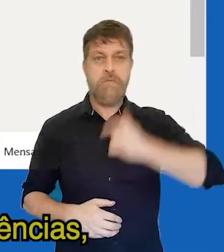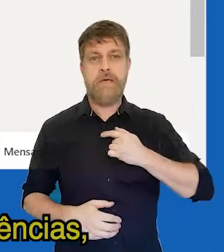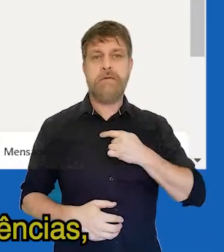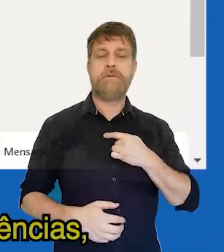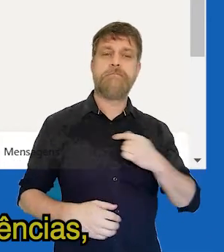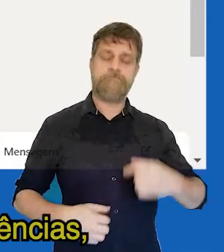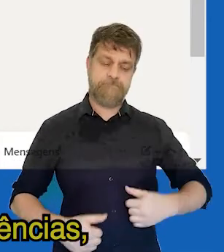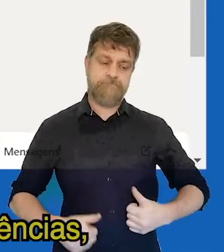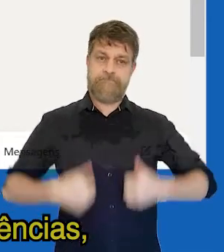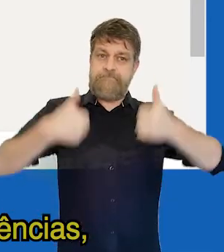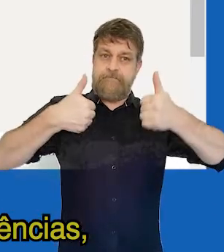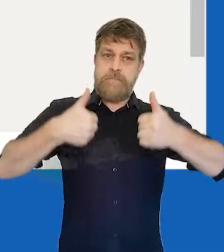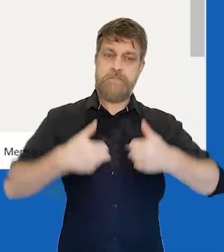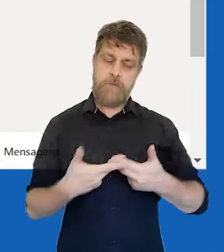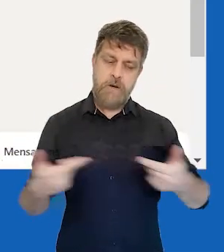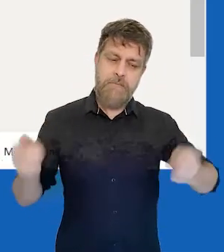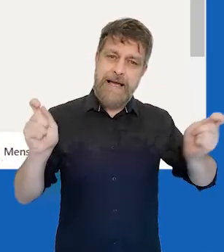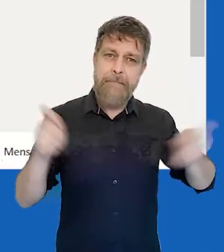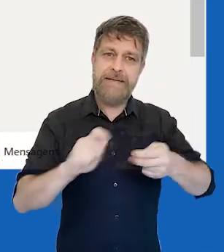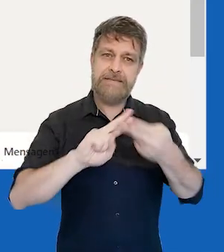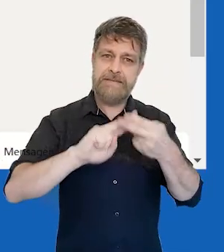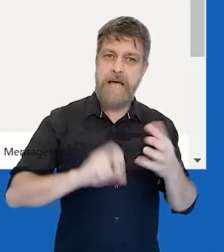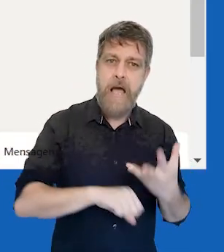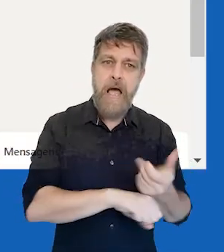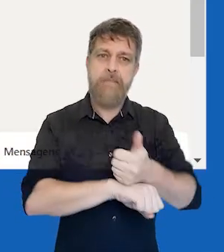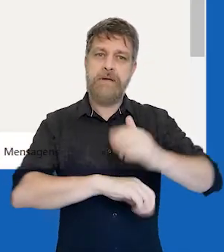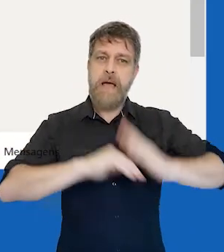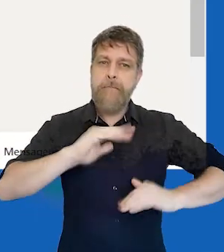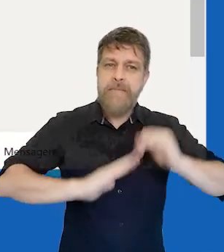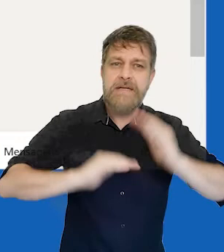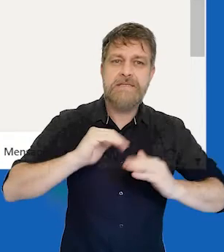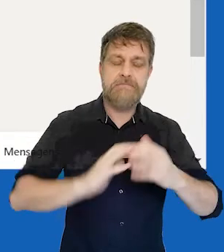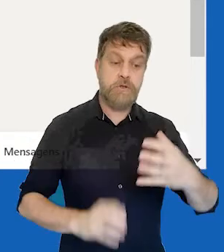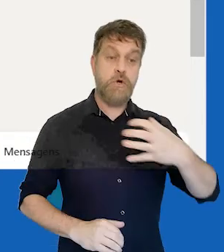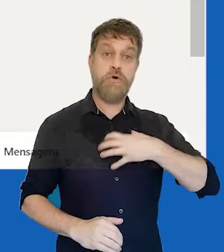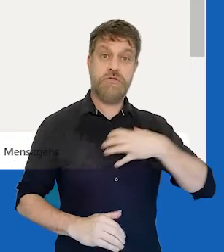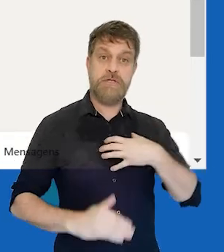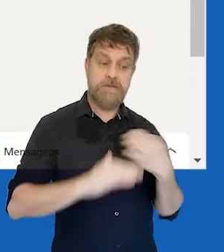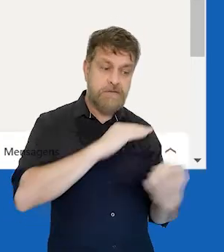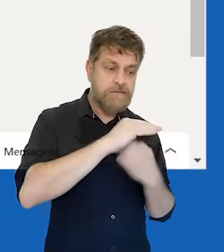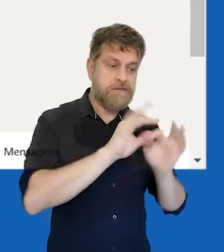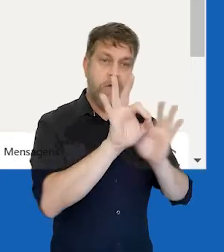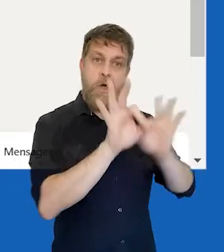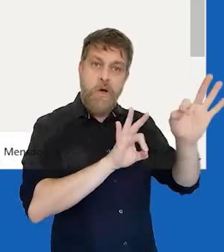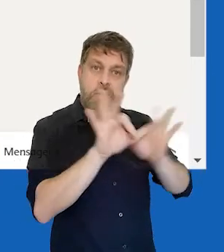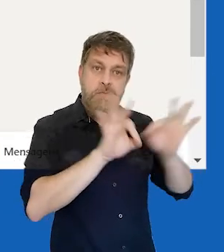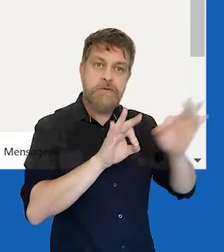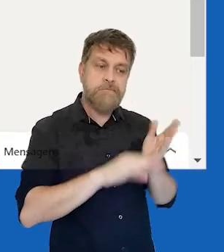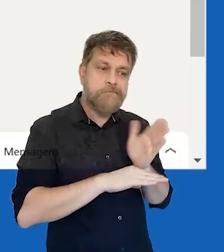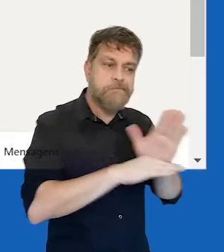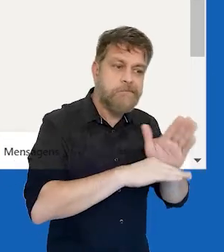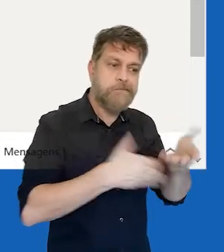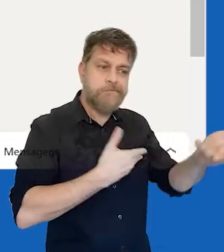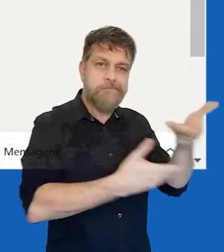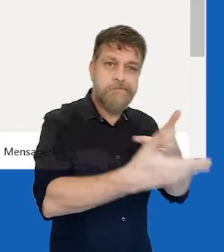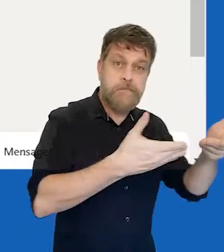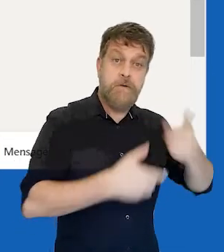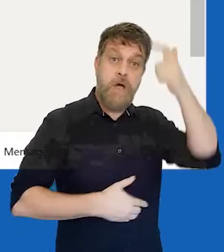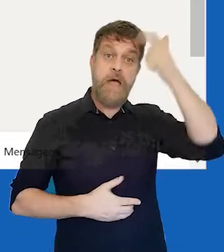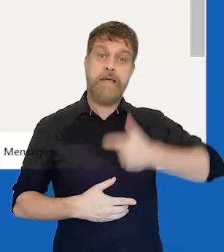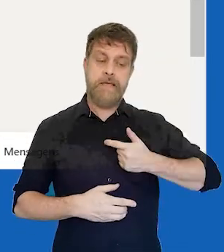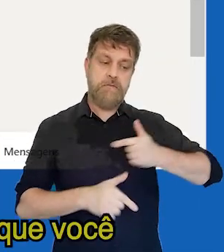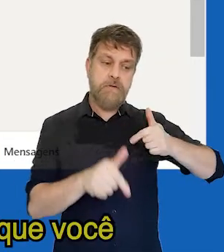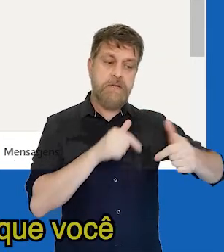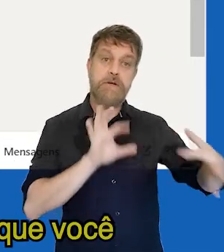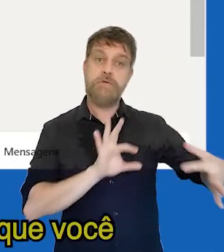são seus destaques quais são seus maiores competências as suas habilidades e atitudes dentro dos projetos ou até mesmo de alguma tarefa que você